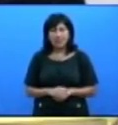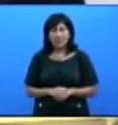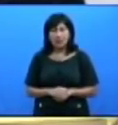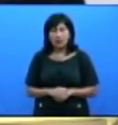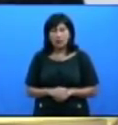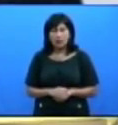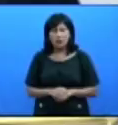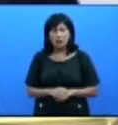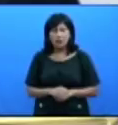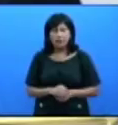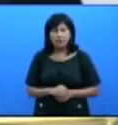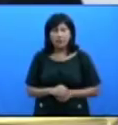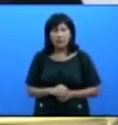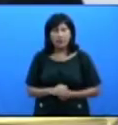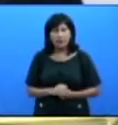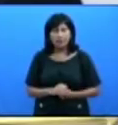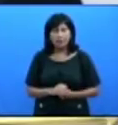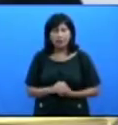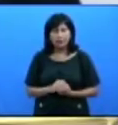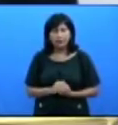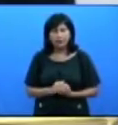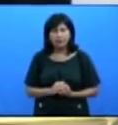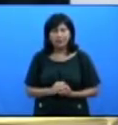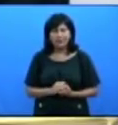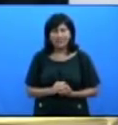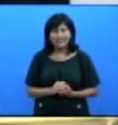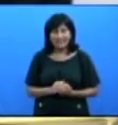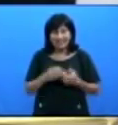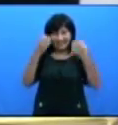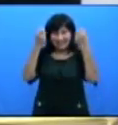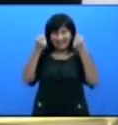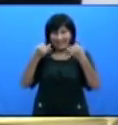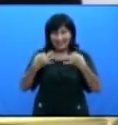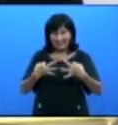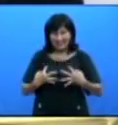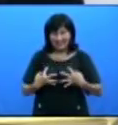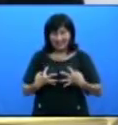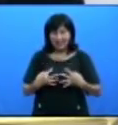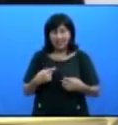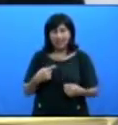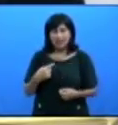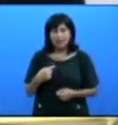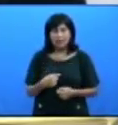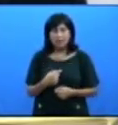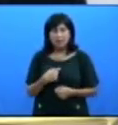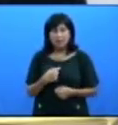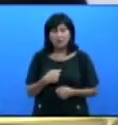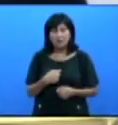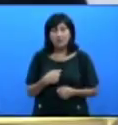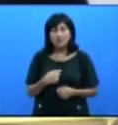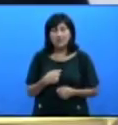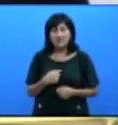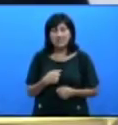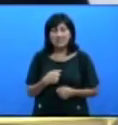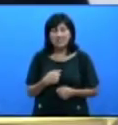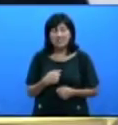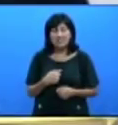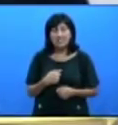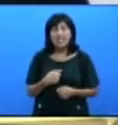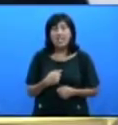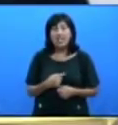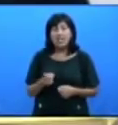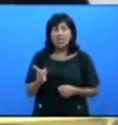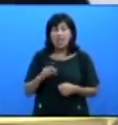dos colegas, mas, para que isso fique bem claro, eu estarei me abstendo da votação quanto às